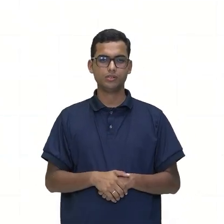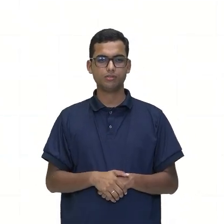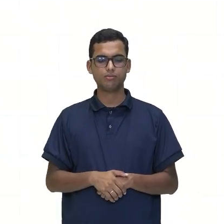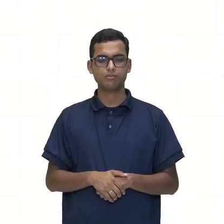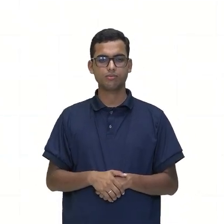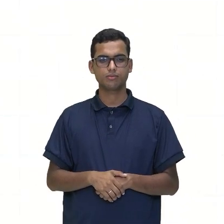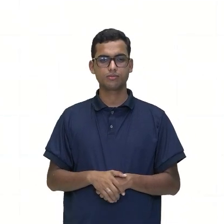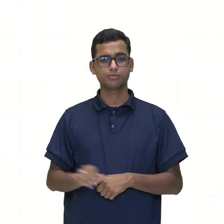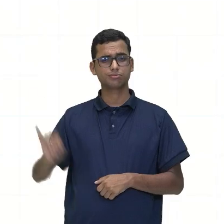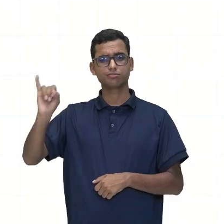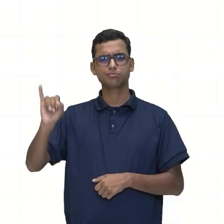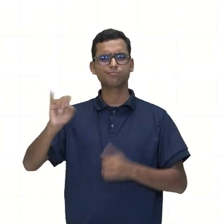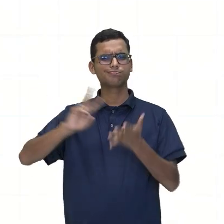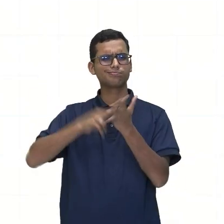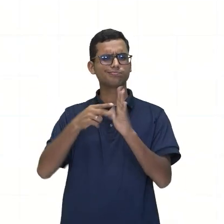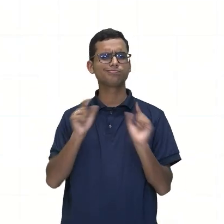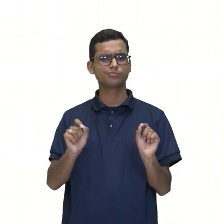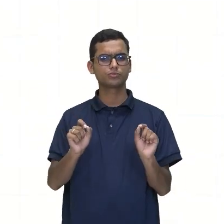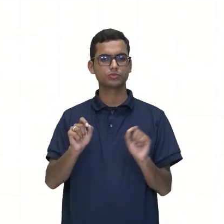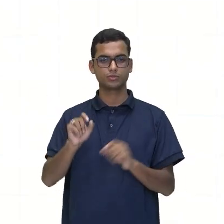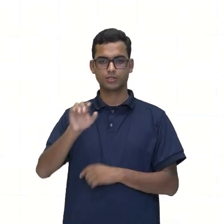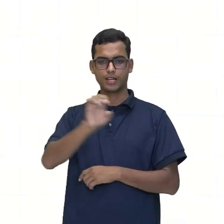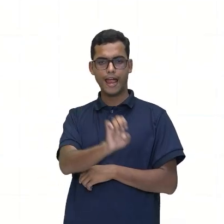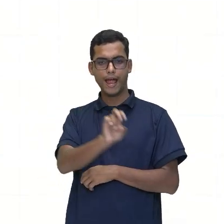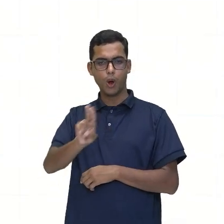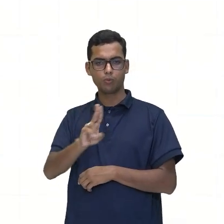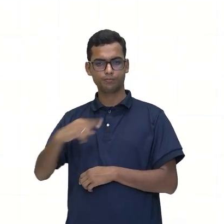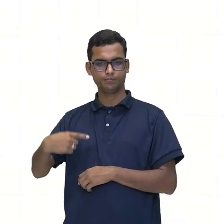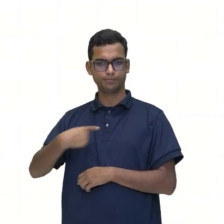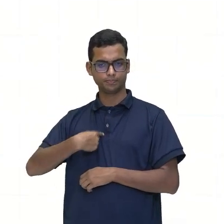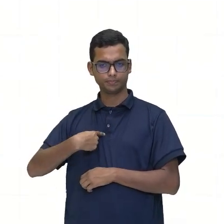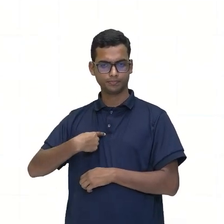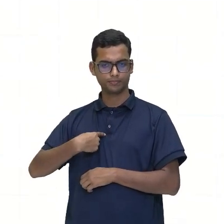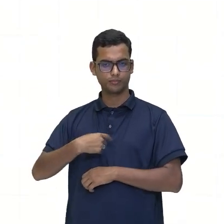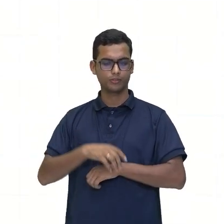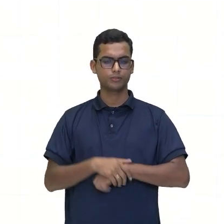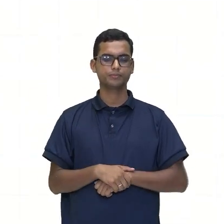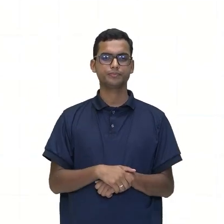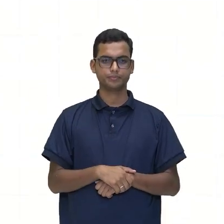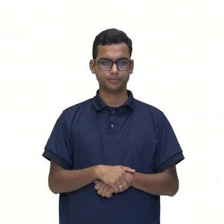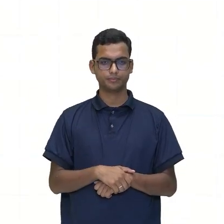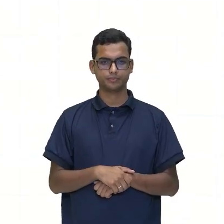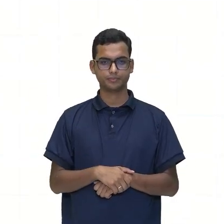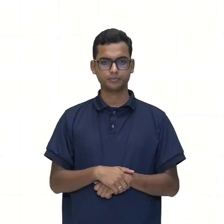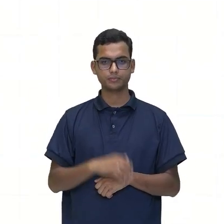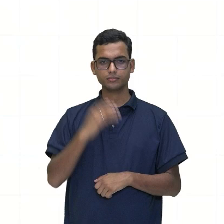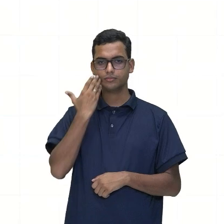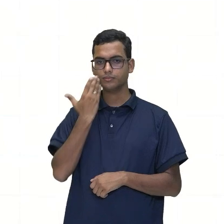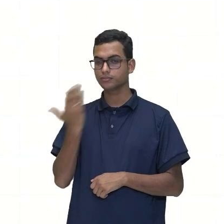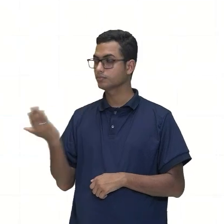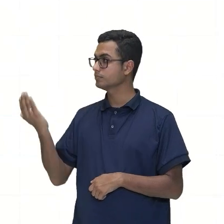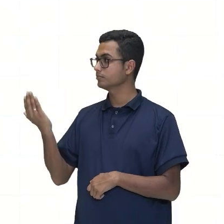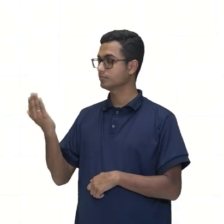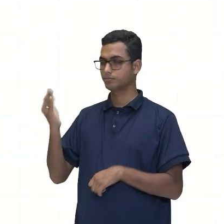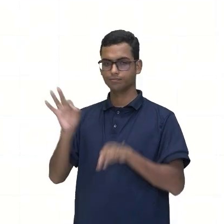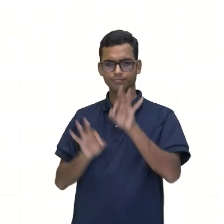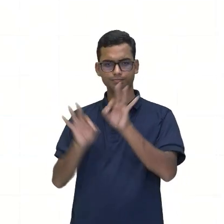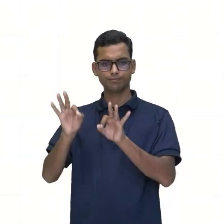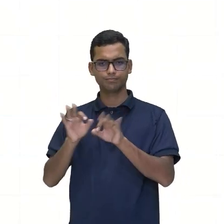I significa eu. I, vão repetindo aí comigo. I significa